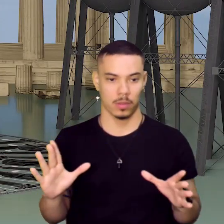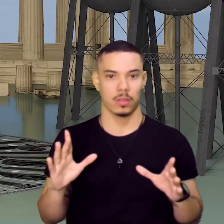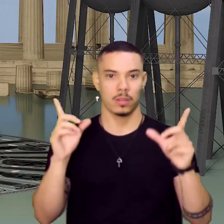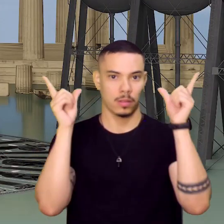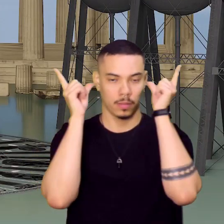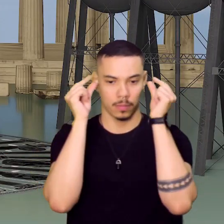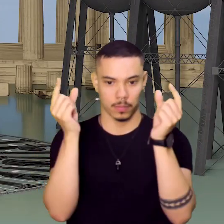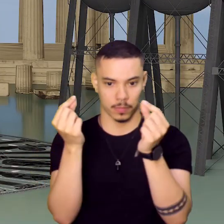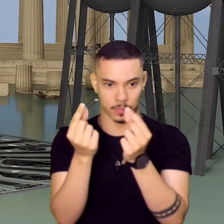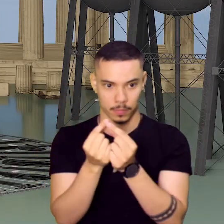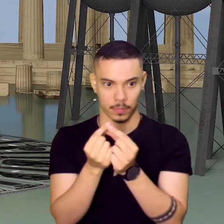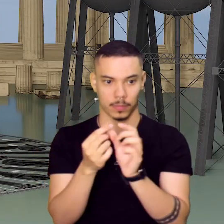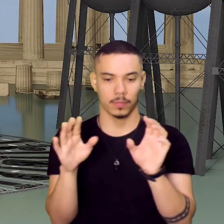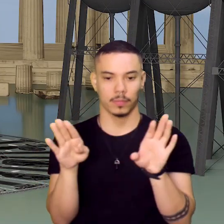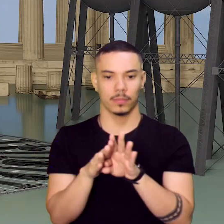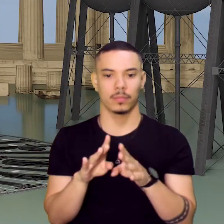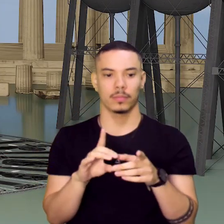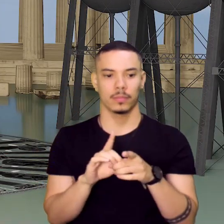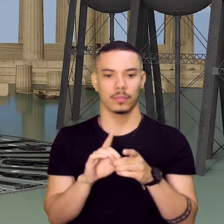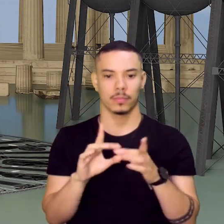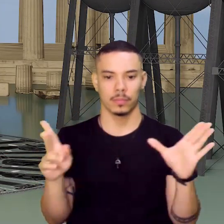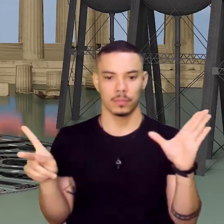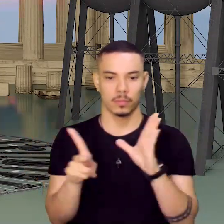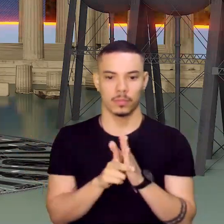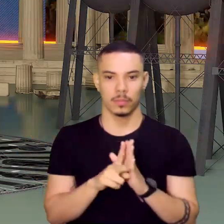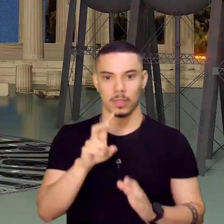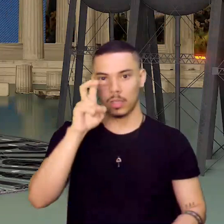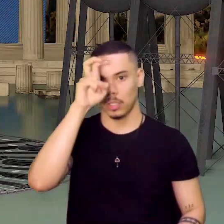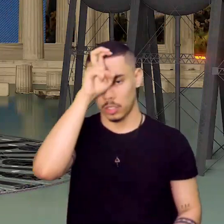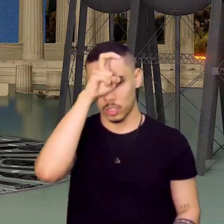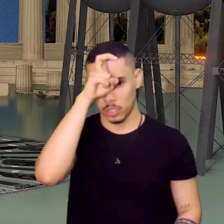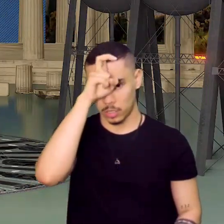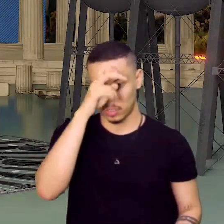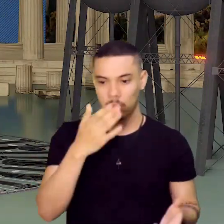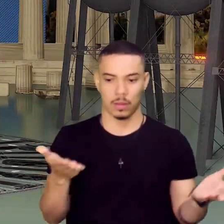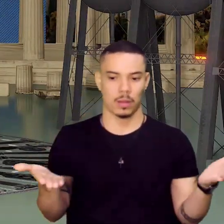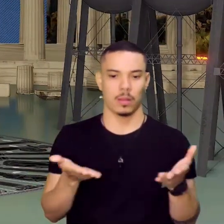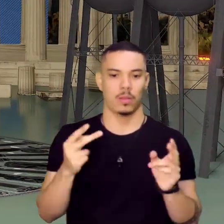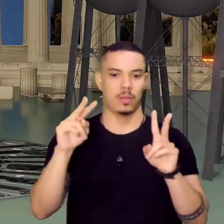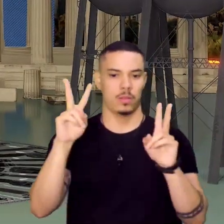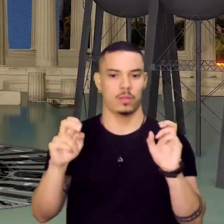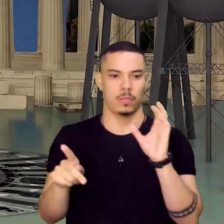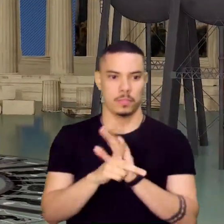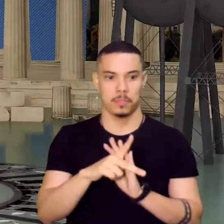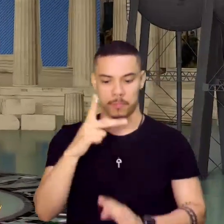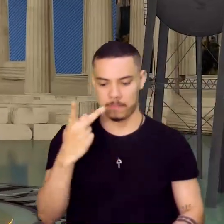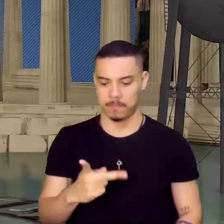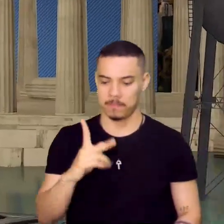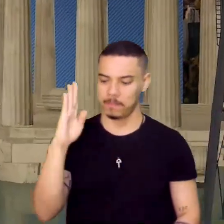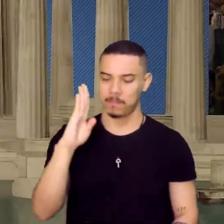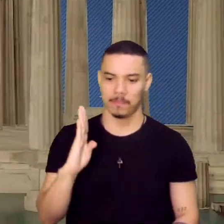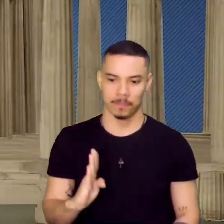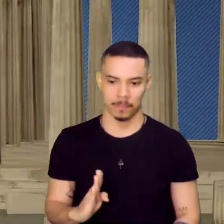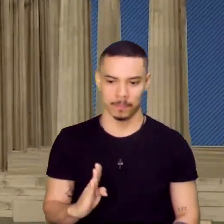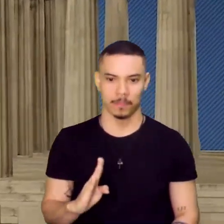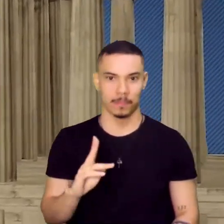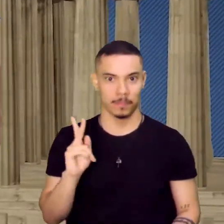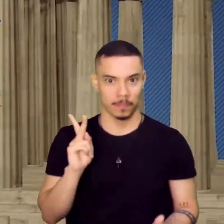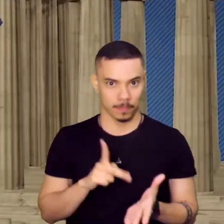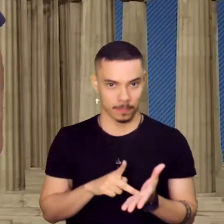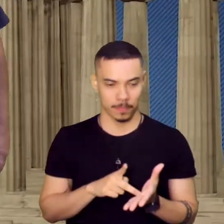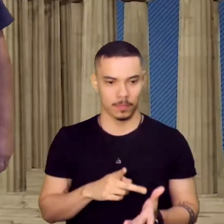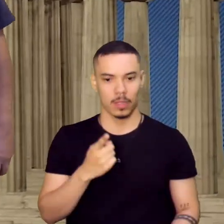Atenas democracia egípcia agora essa aula sobre a nossa democracia brasileira verdade vamos